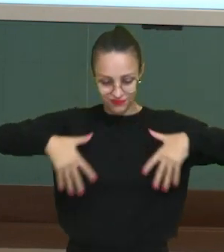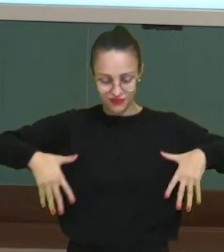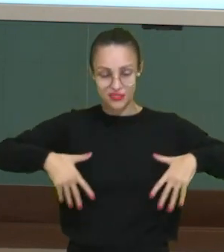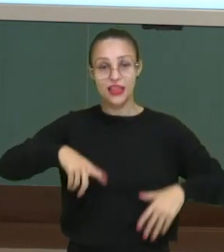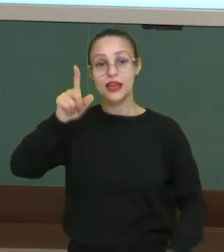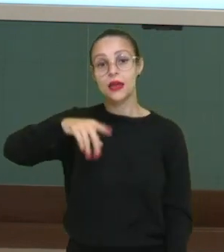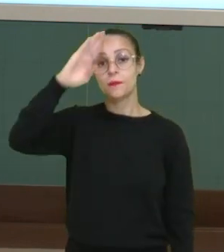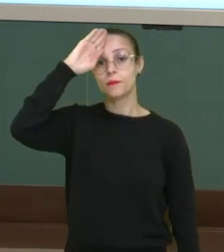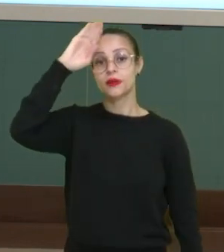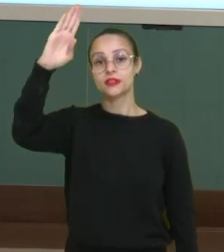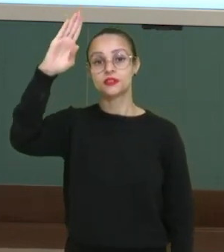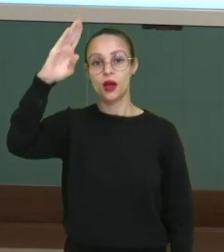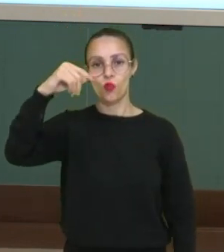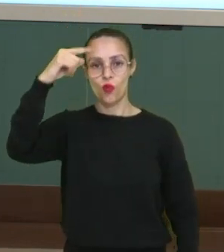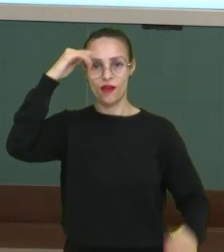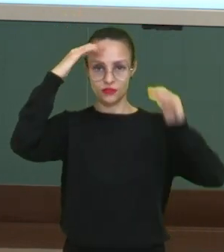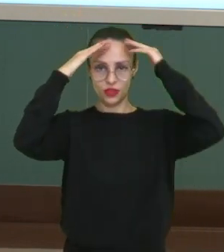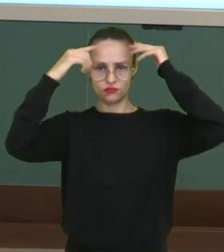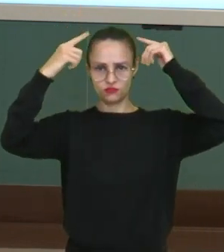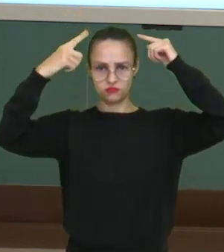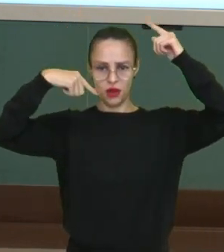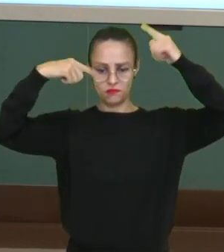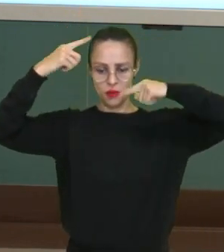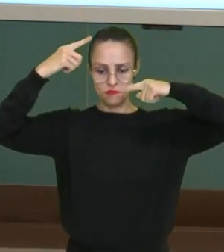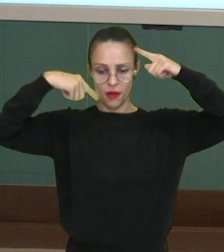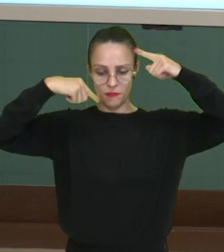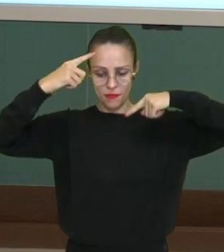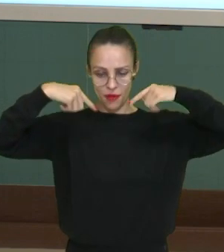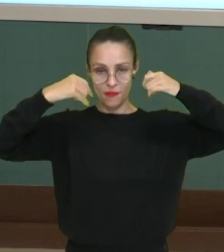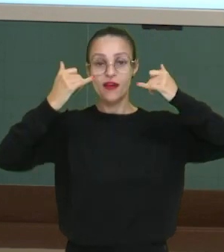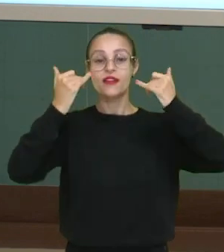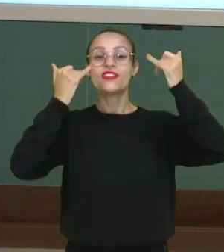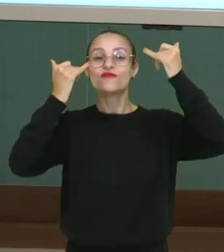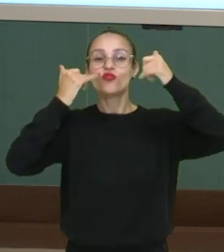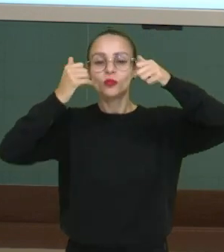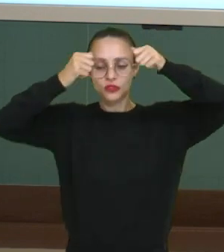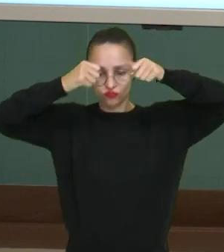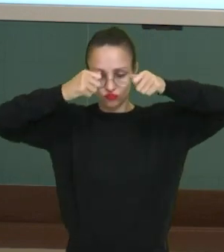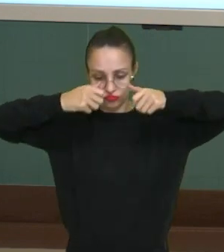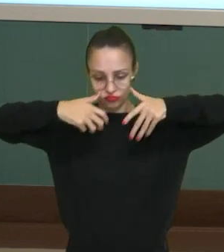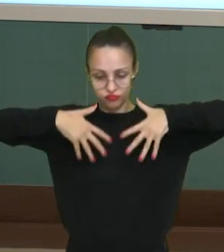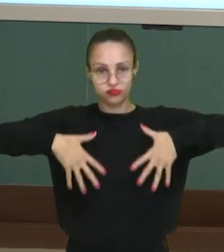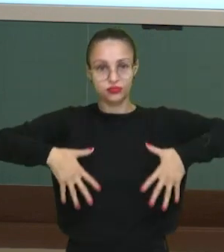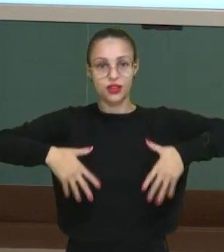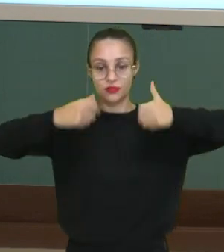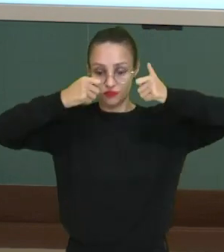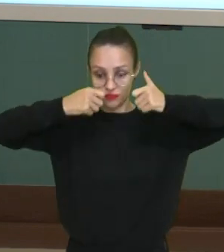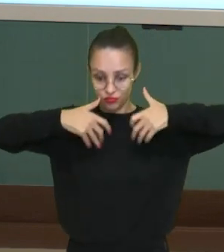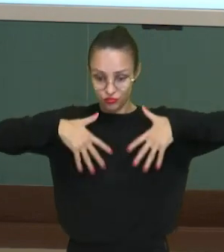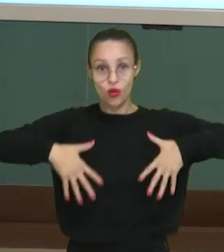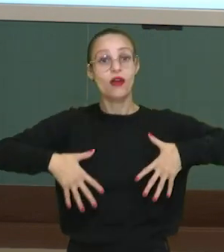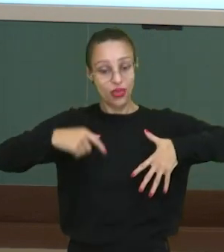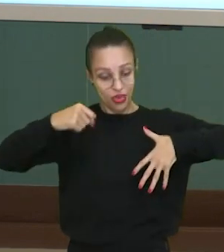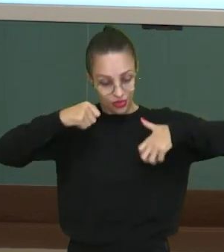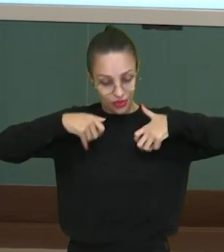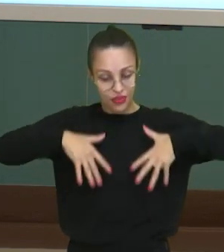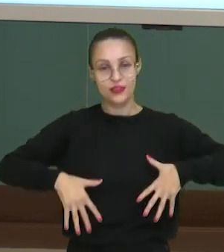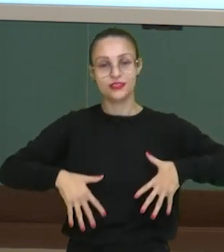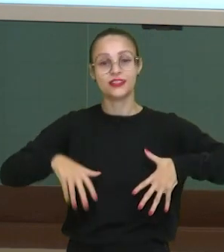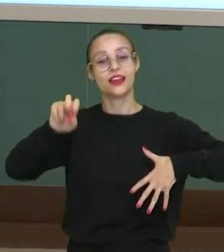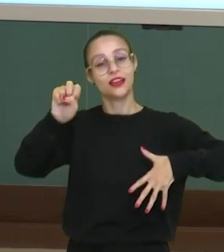parte que dá os comandos e vai mandar as informações para o corpo através do sistema nervoso